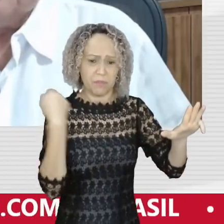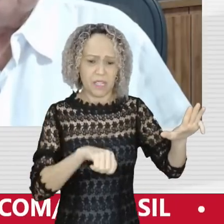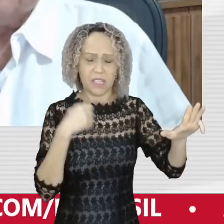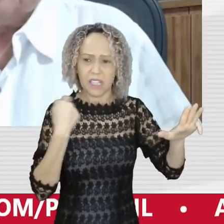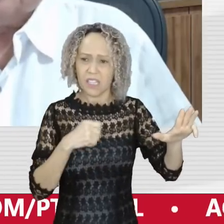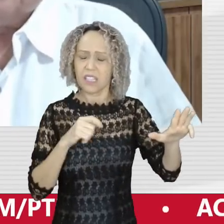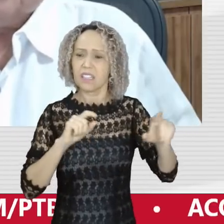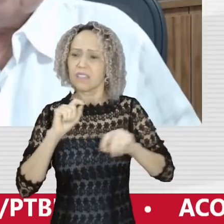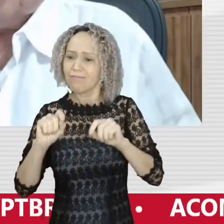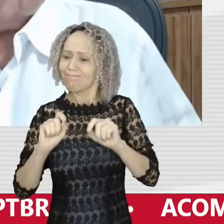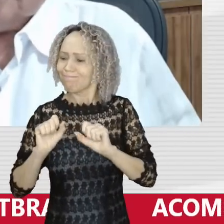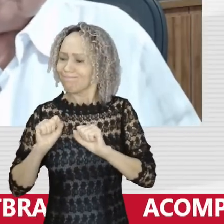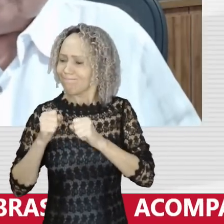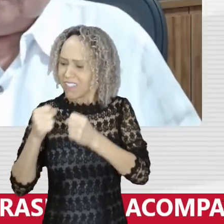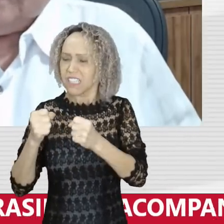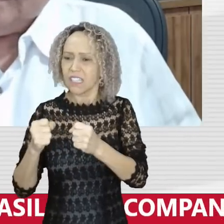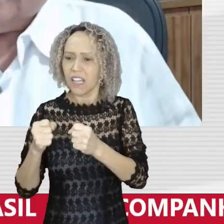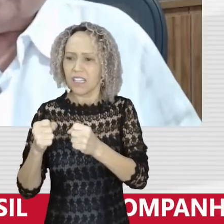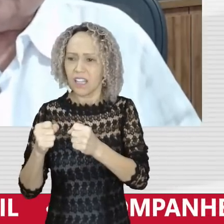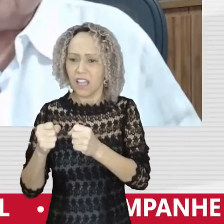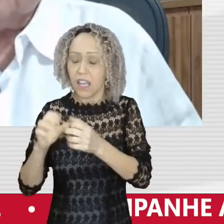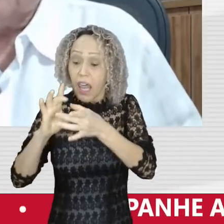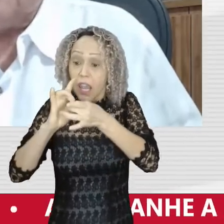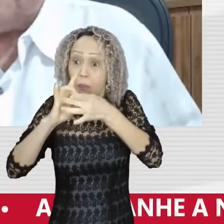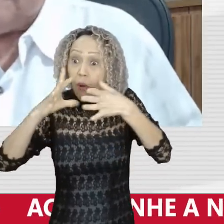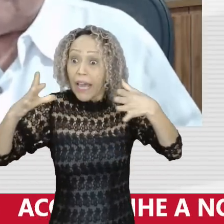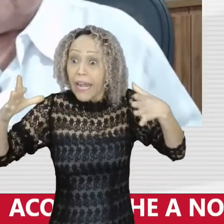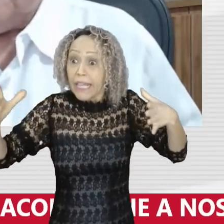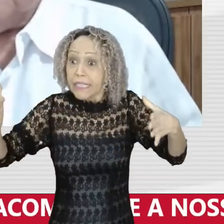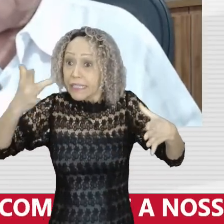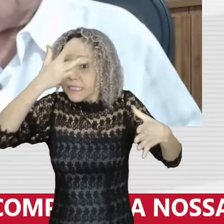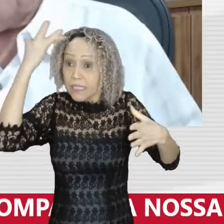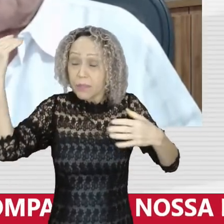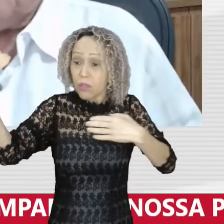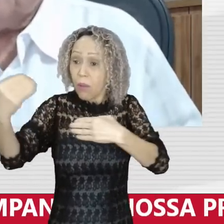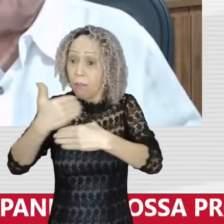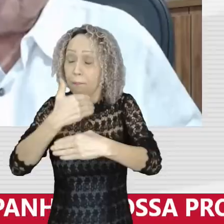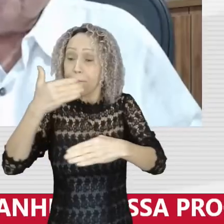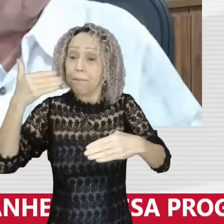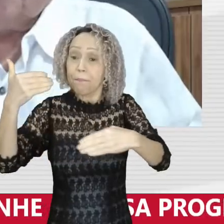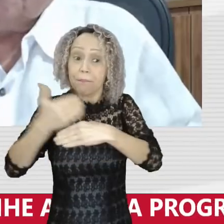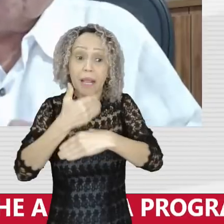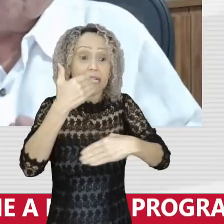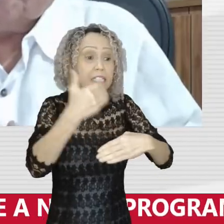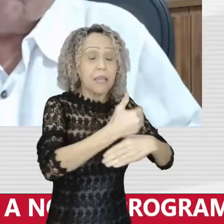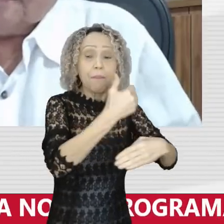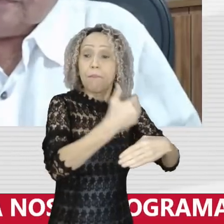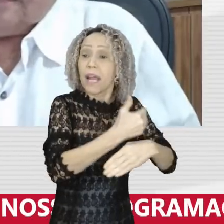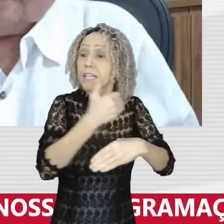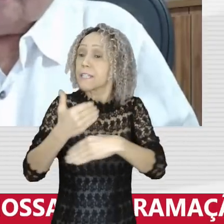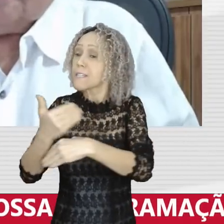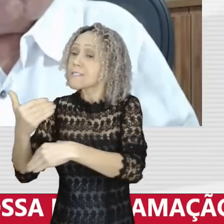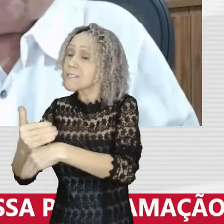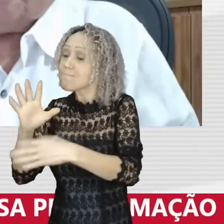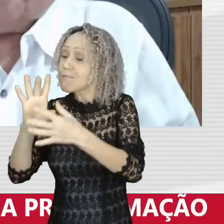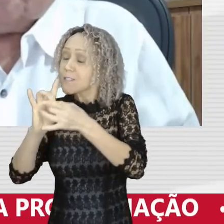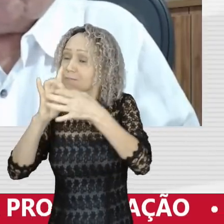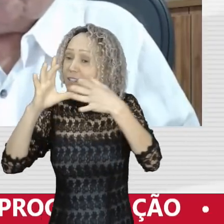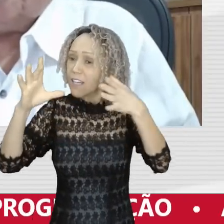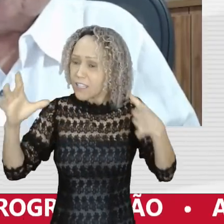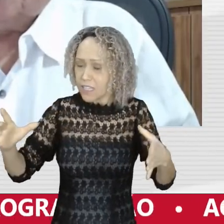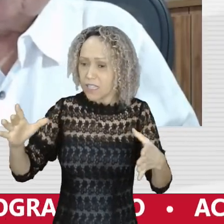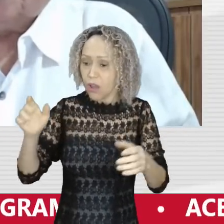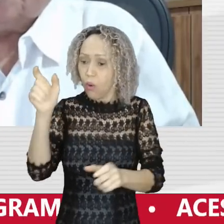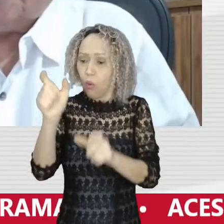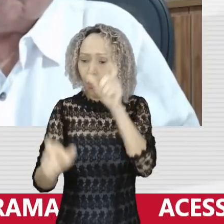democracia participativa do nosso governo. É preciso que o povo se sinta mesmo parte, compreenda o que está acontecendo, o estrago que